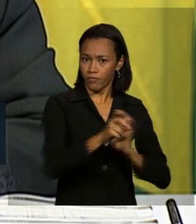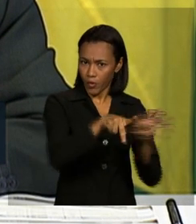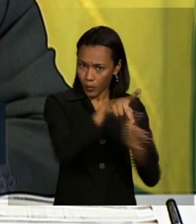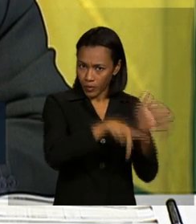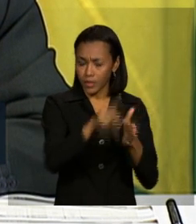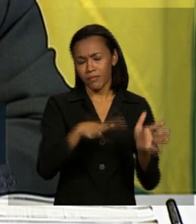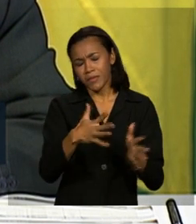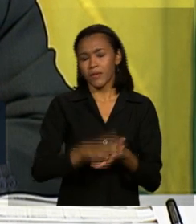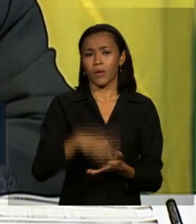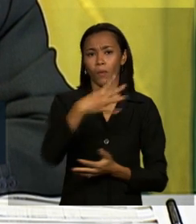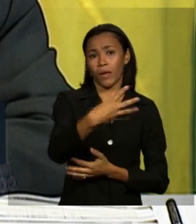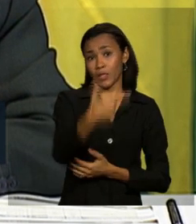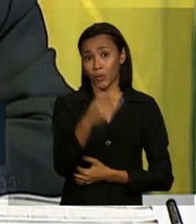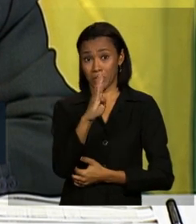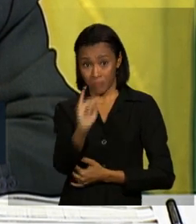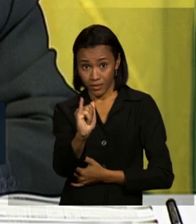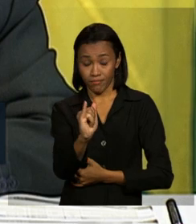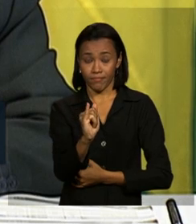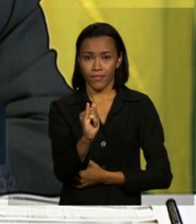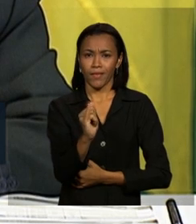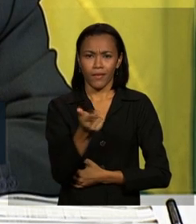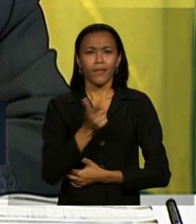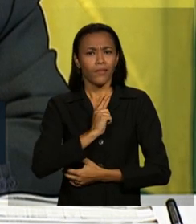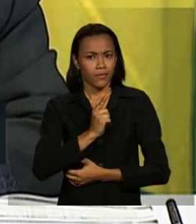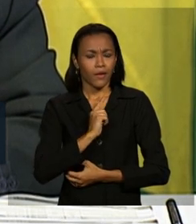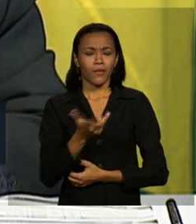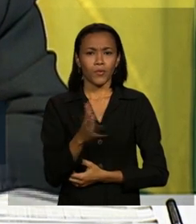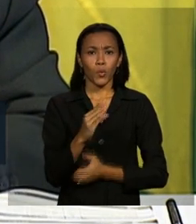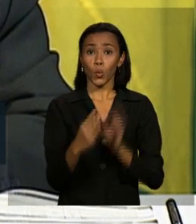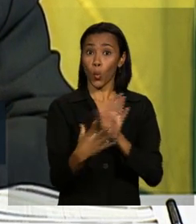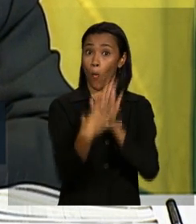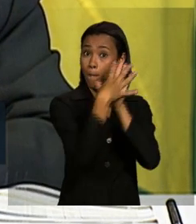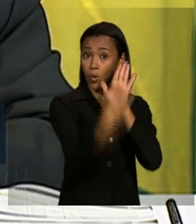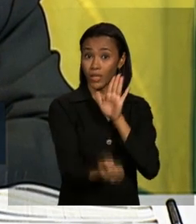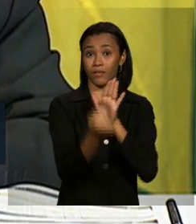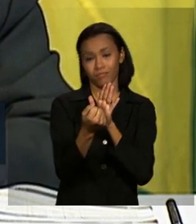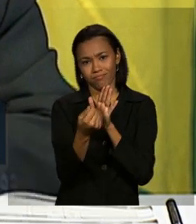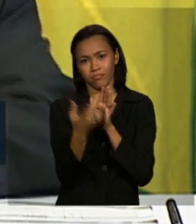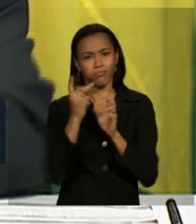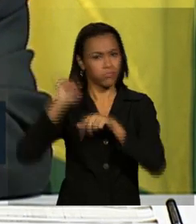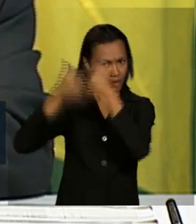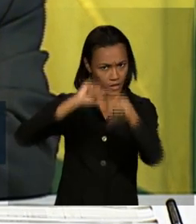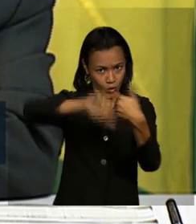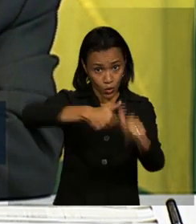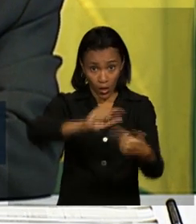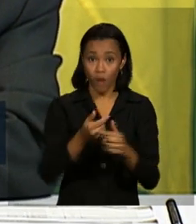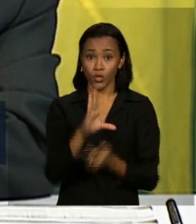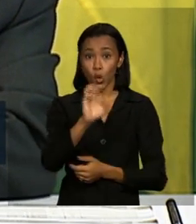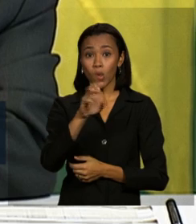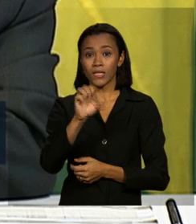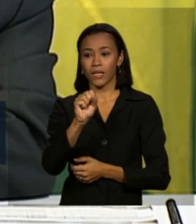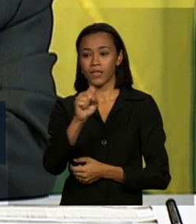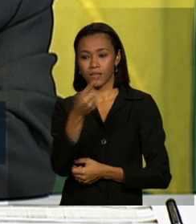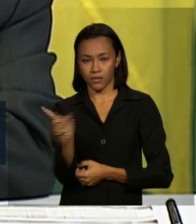42 bilhões Eles estão enquadrados no modelo clássico de concessão né que se